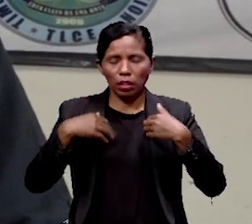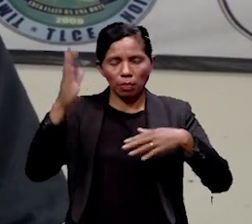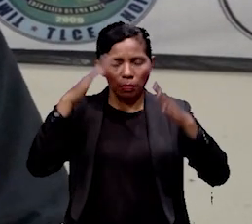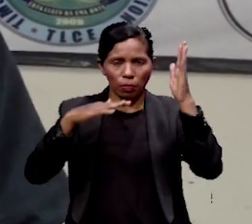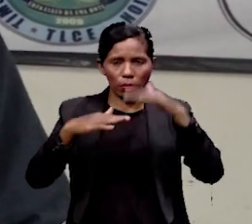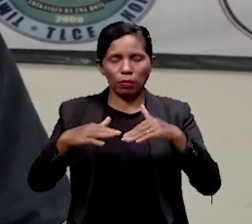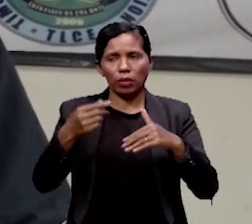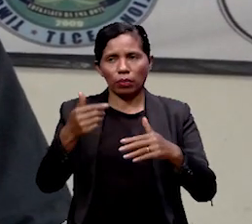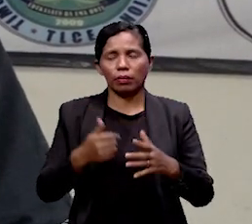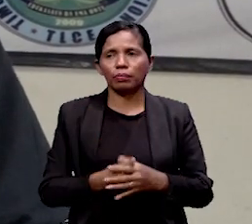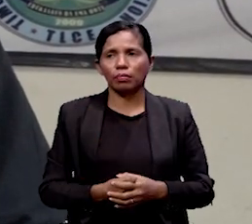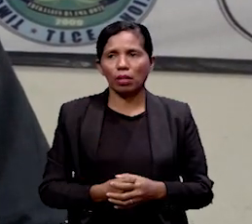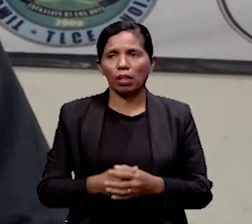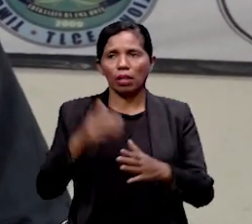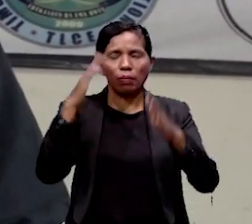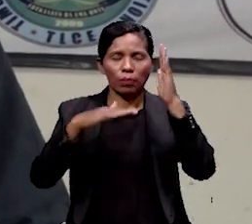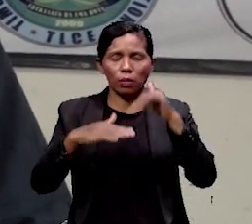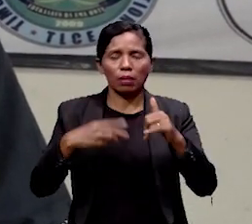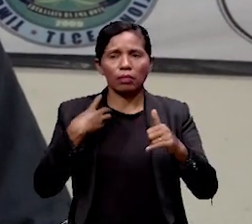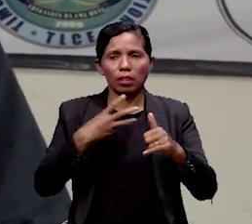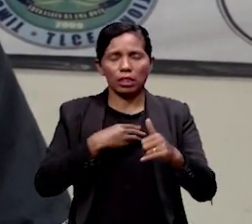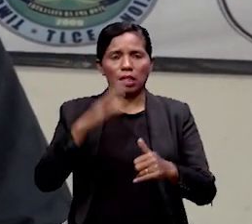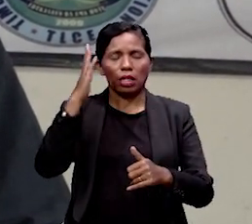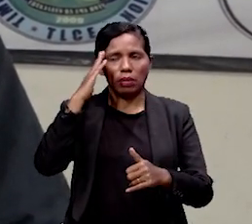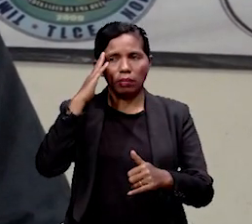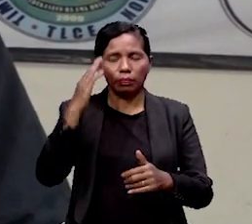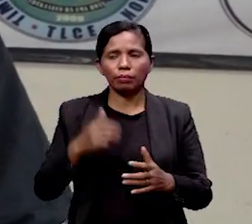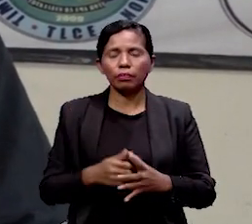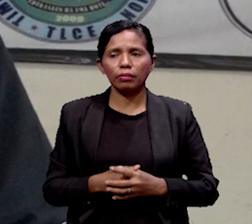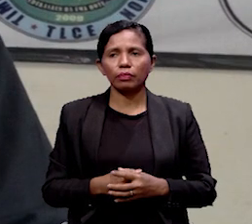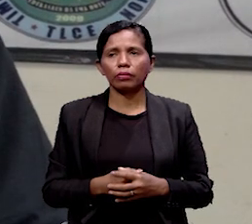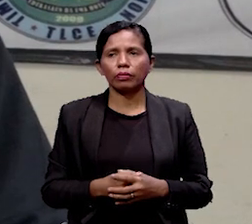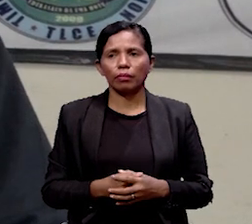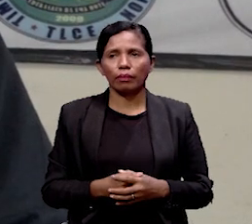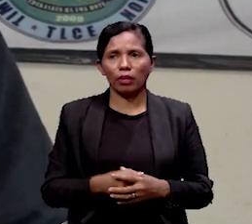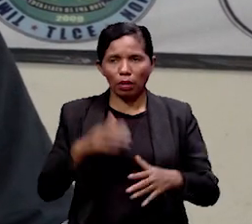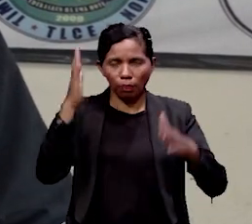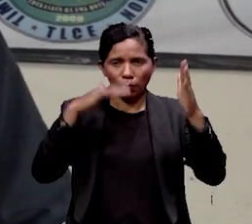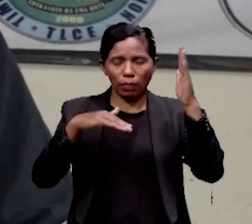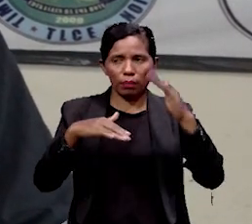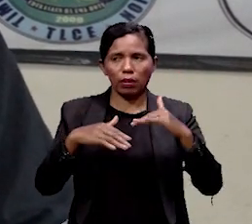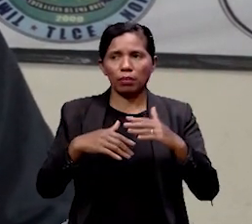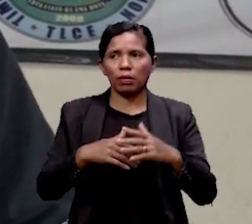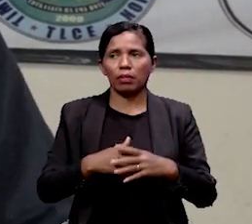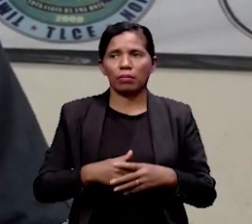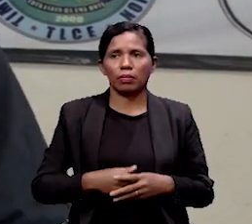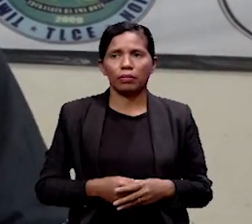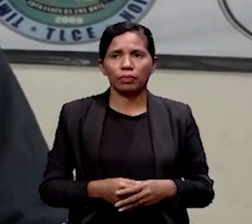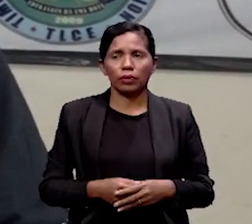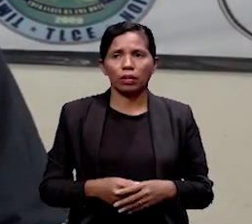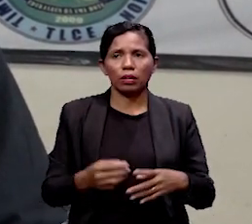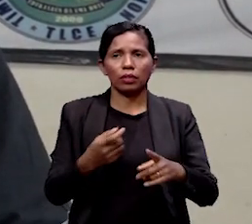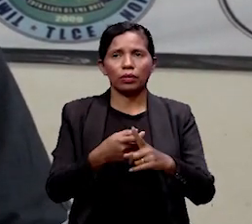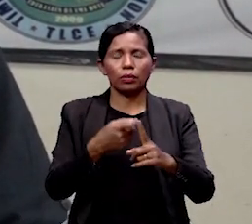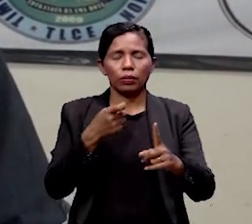E o problema é que a gestão